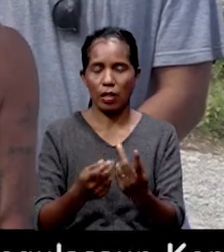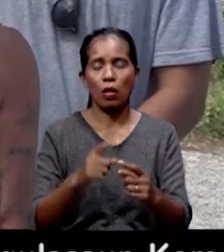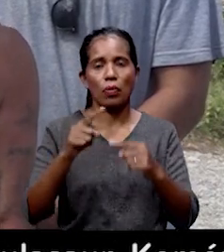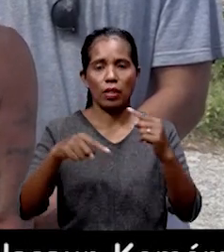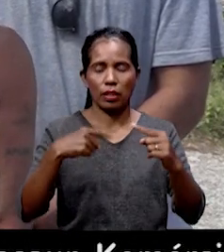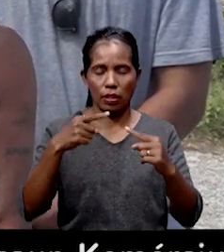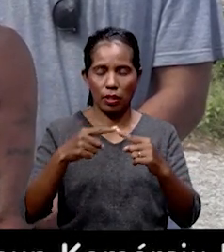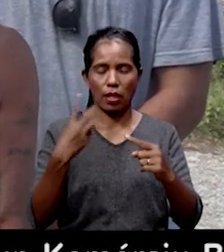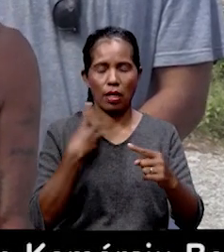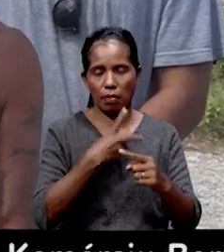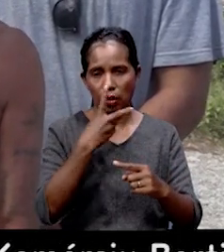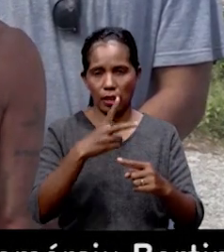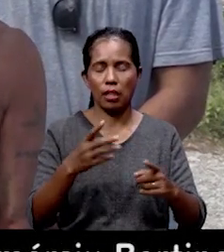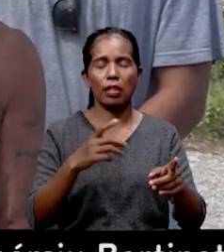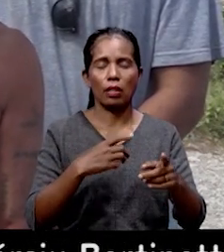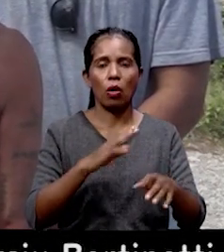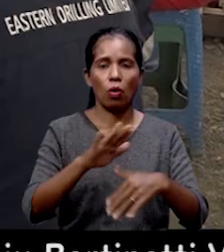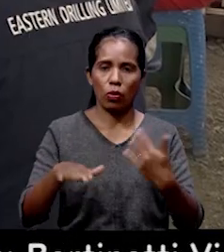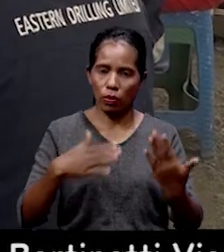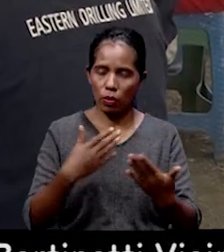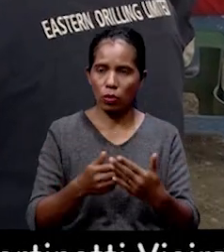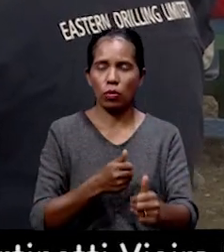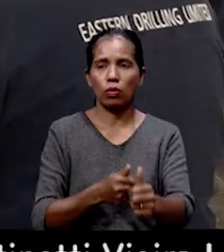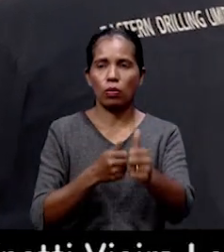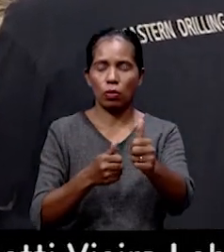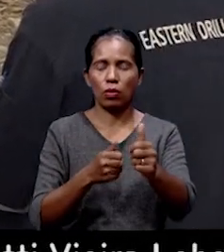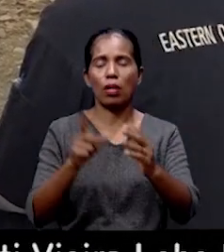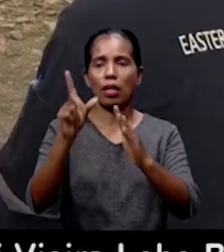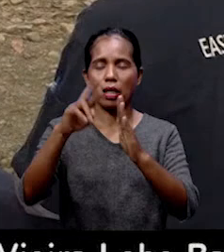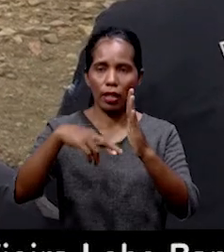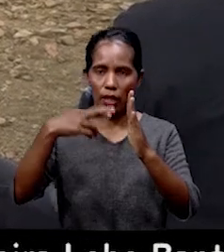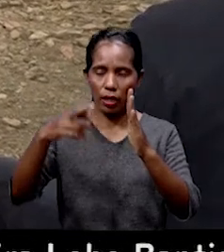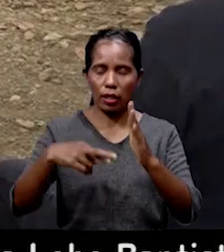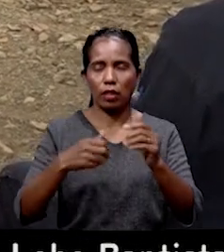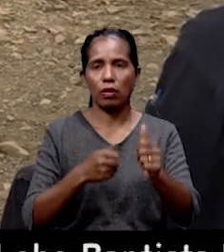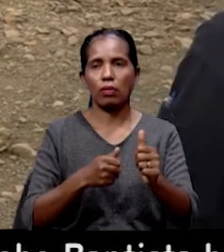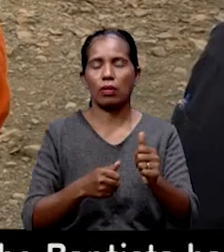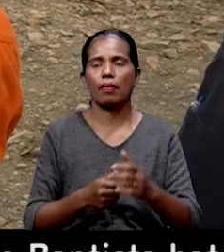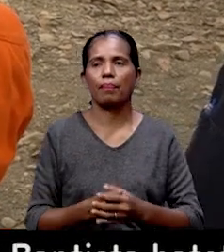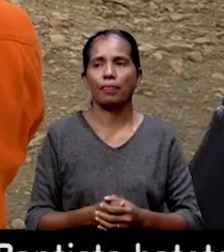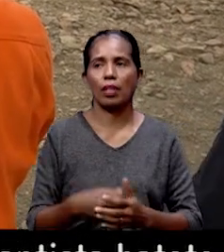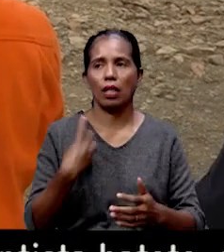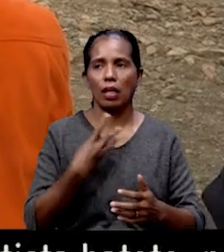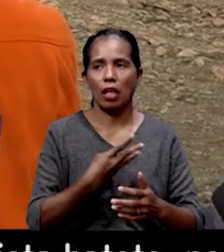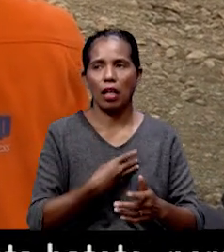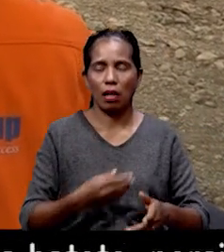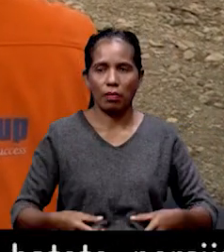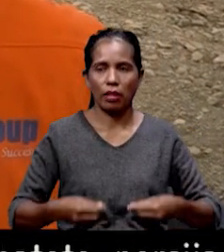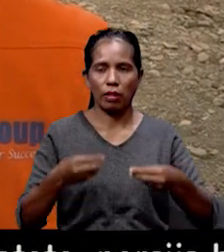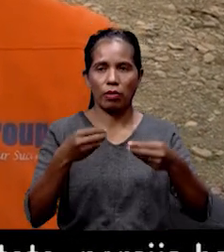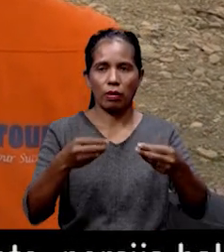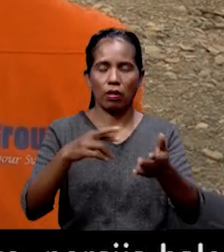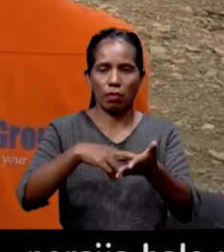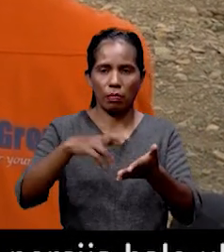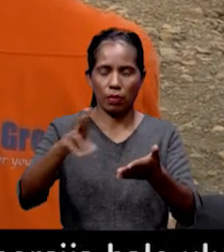ia confirmação que tá portanto tu irona padrões e boas práticas indústria nian, a mim apona